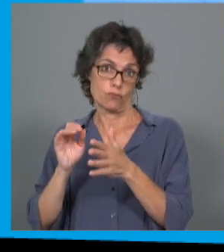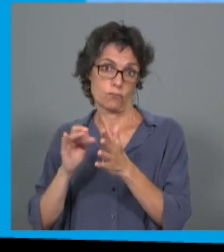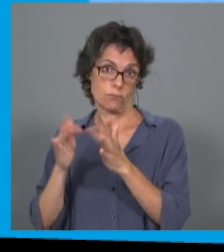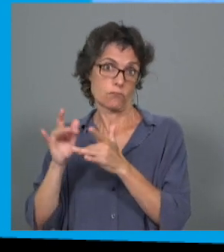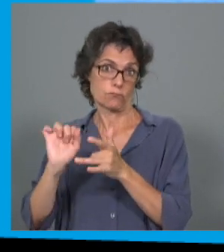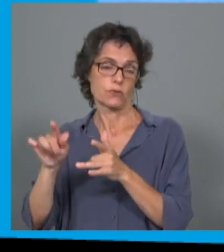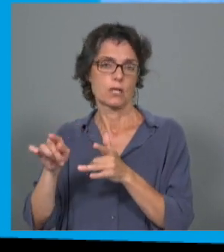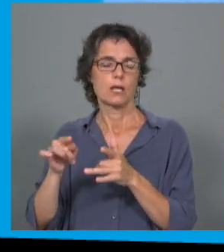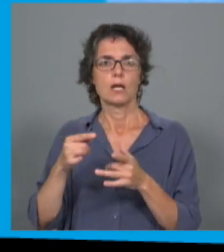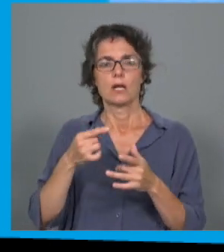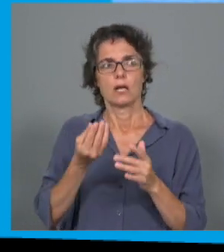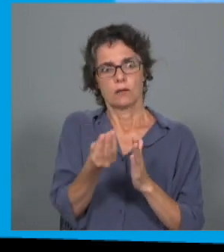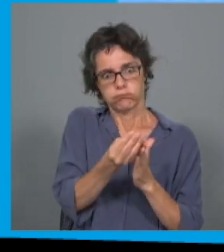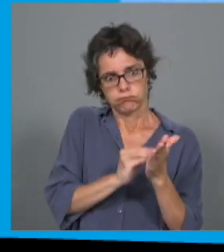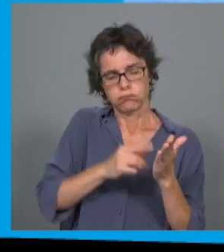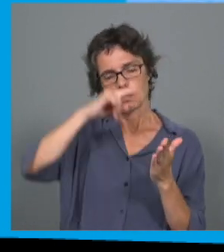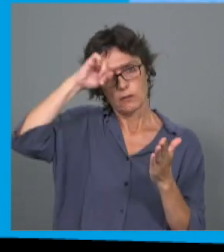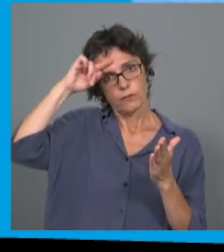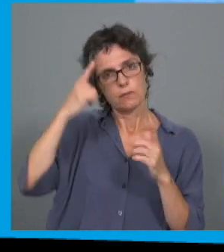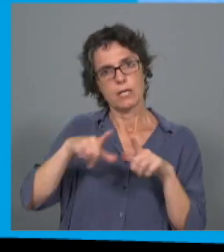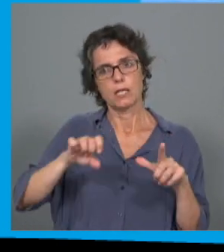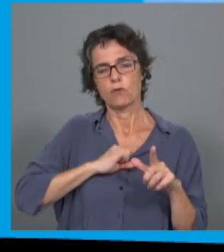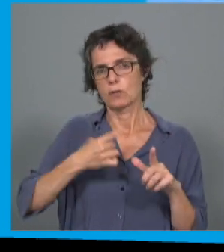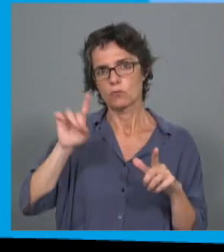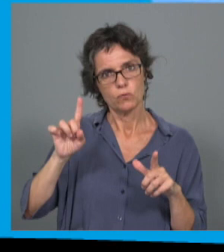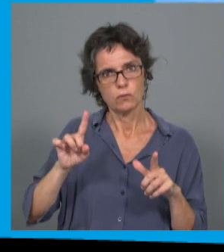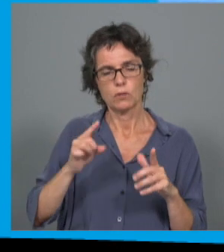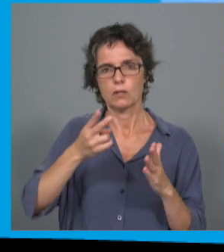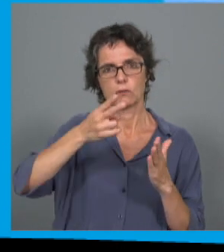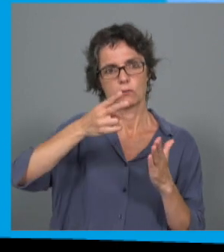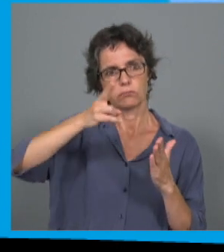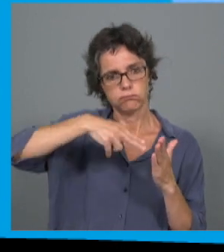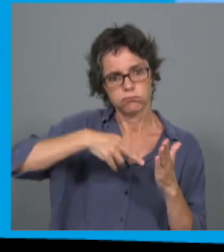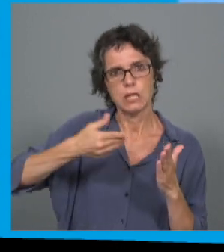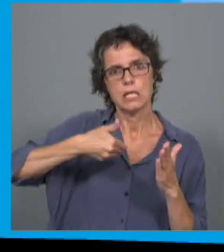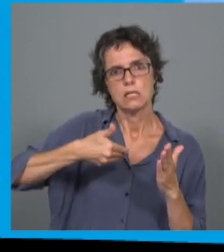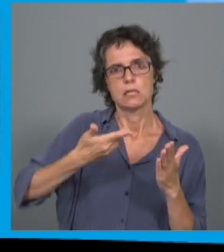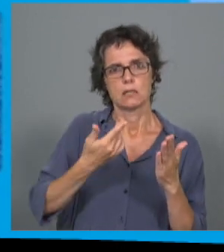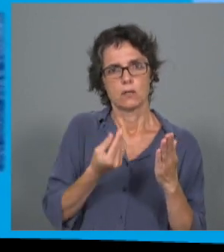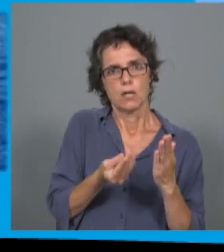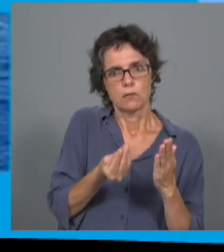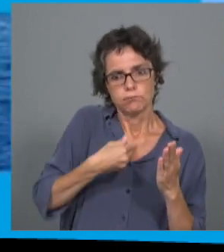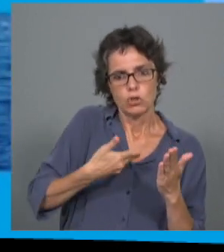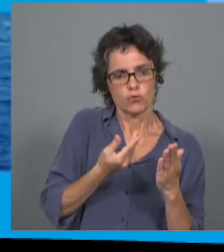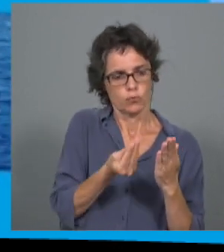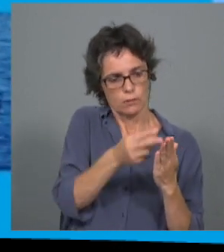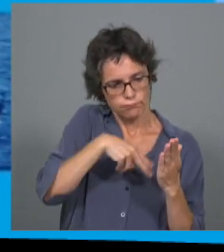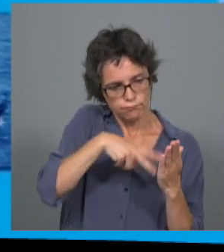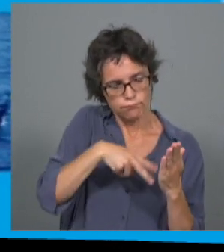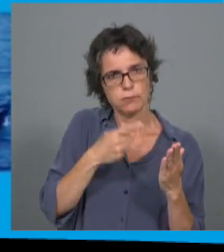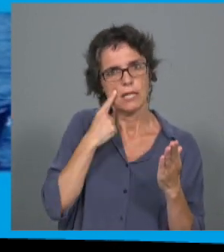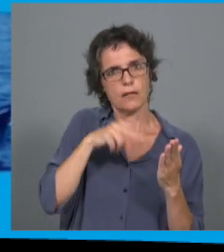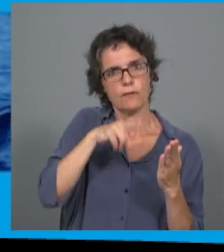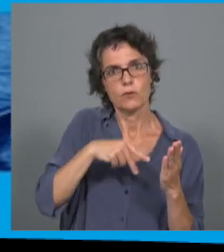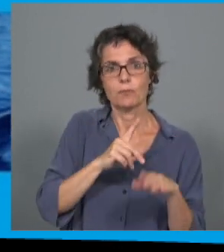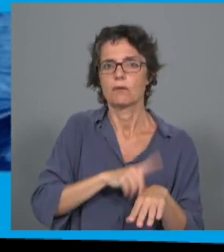o processo de revisão que isso comporta, e portanto também os timings não estão tão acelerados como eu